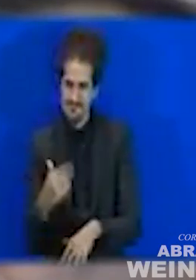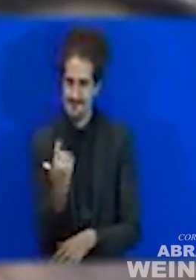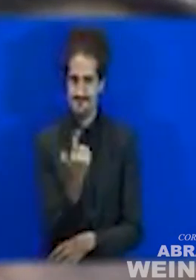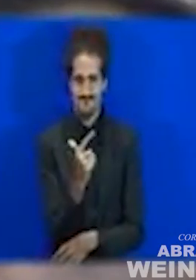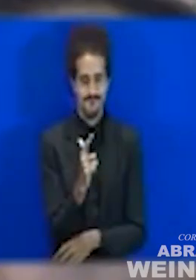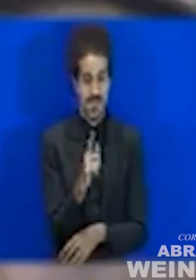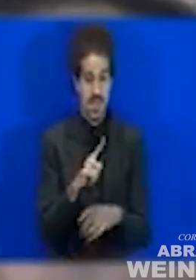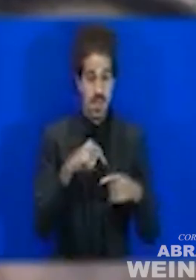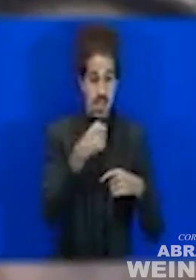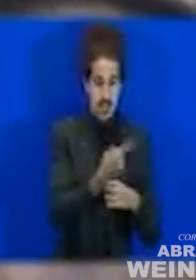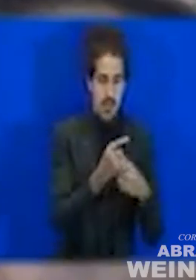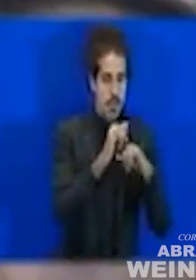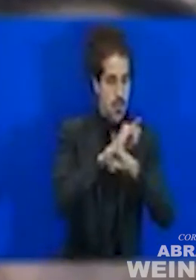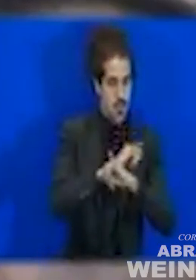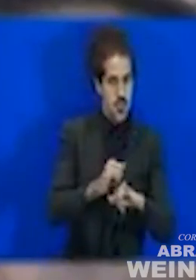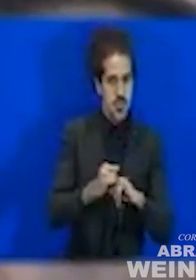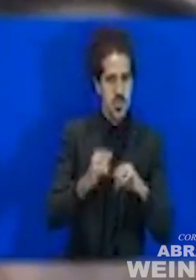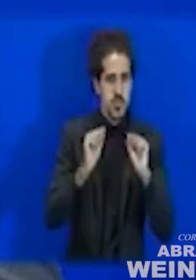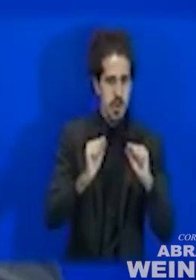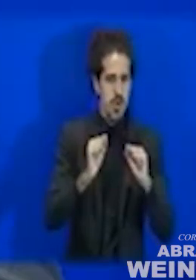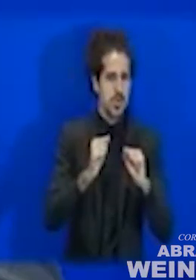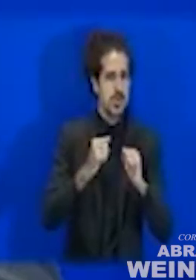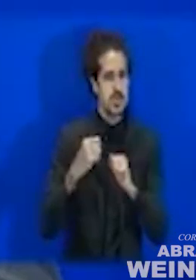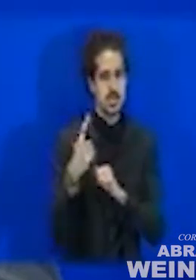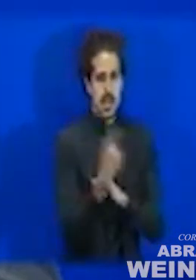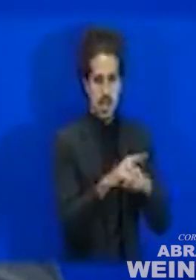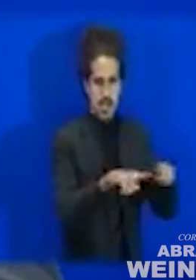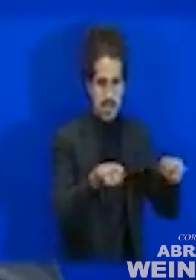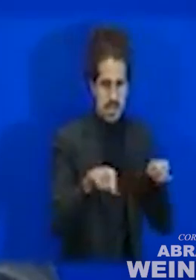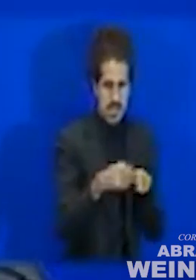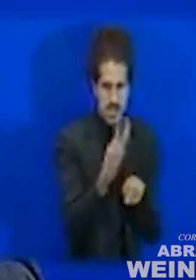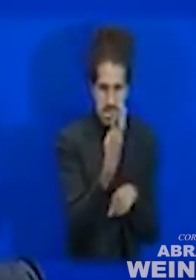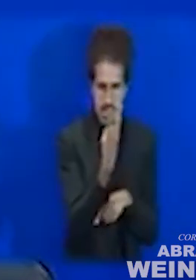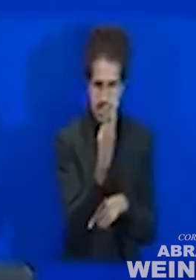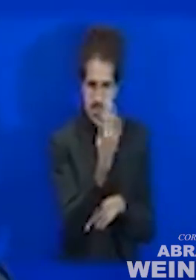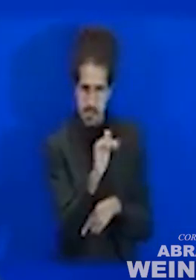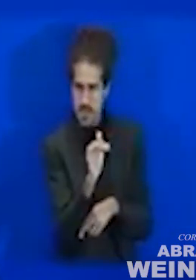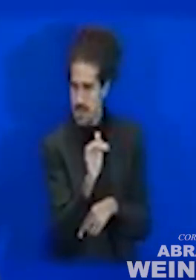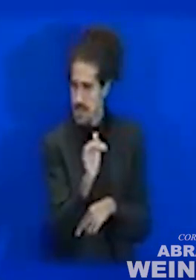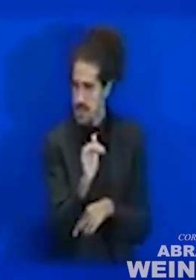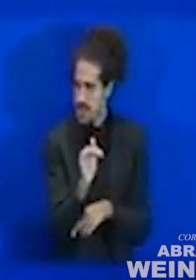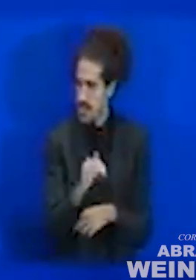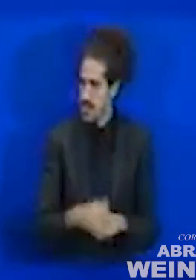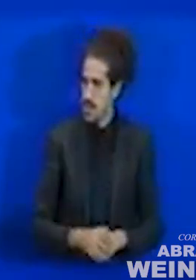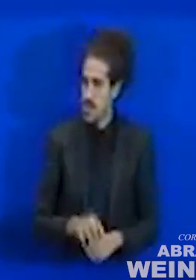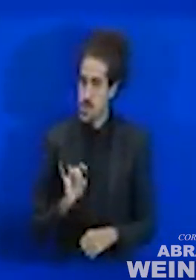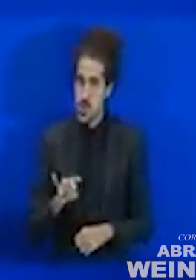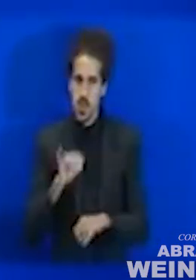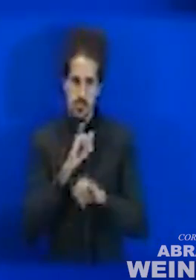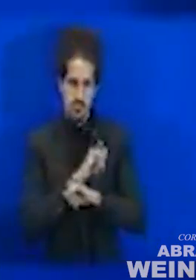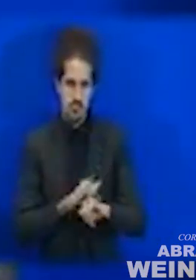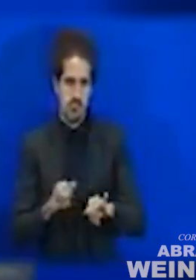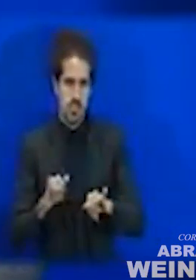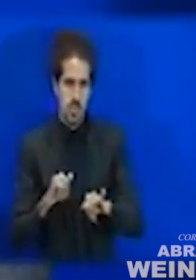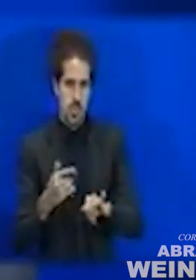período autorizado para que o aluno saísse da prova, então, assim, depois das 3h30. Deixa eu passar uma mensagem que é